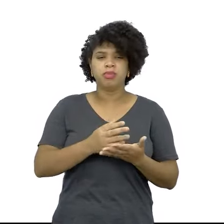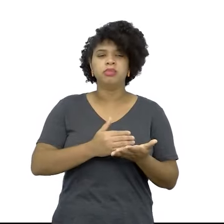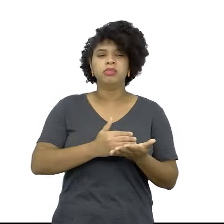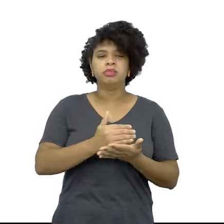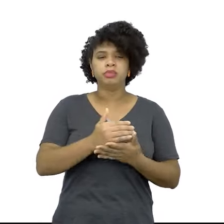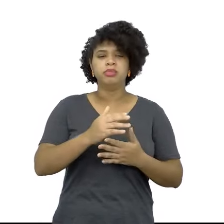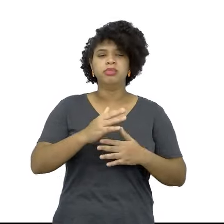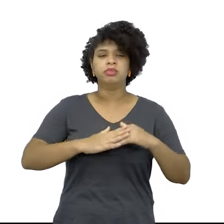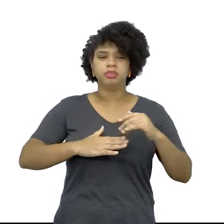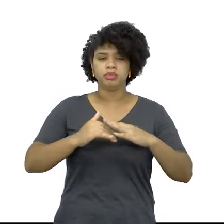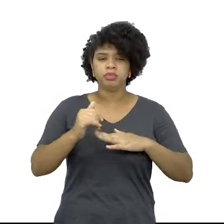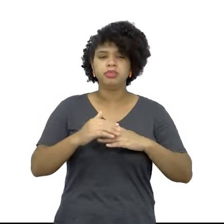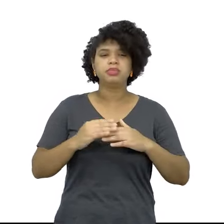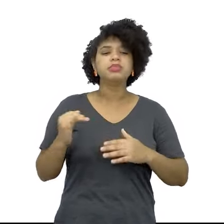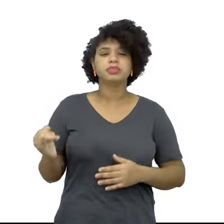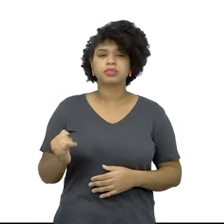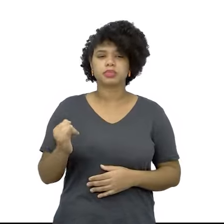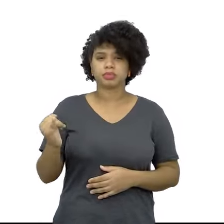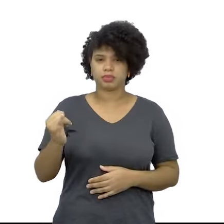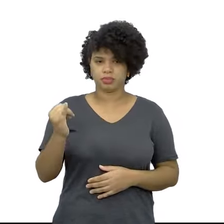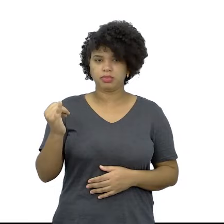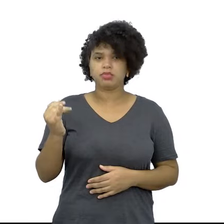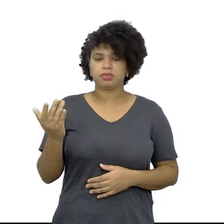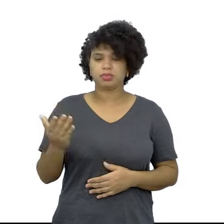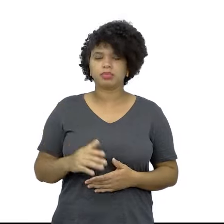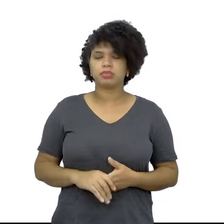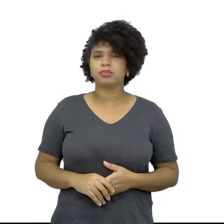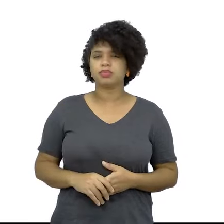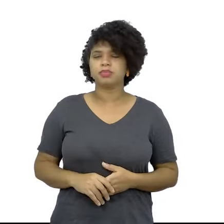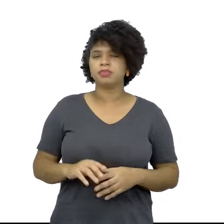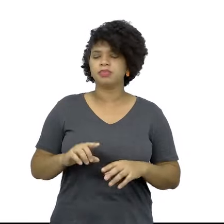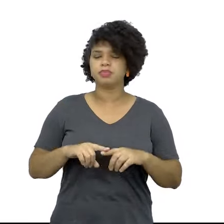dessas habilidades essenciais. E